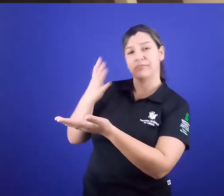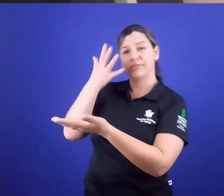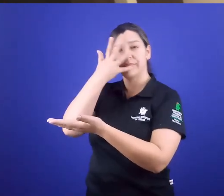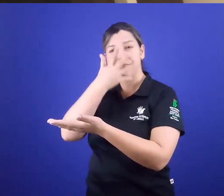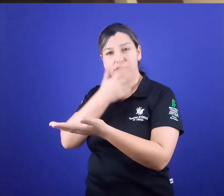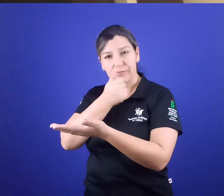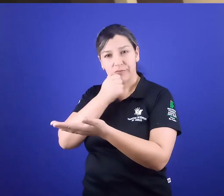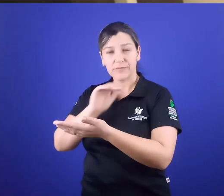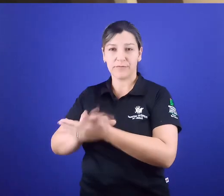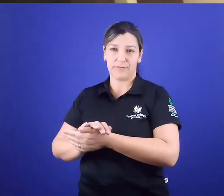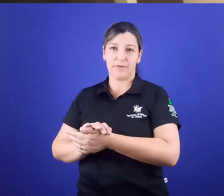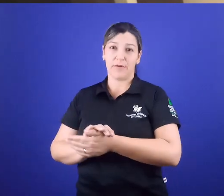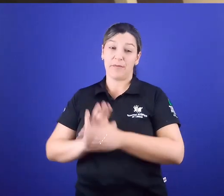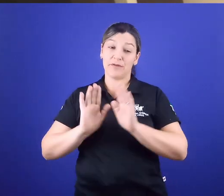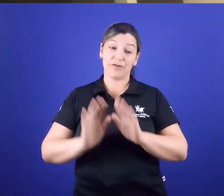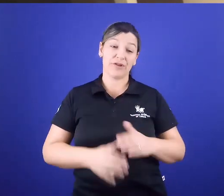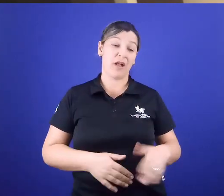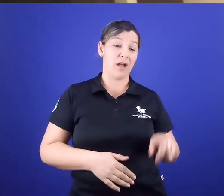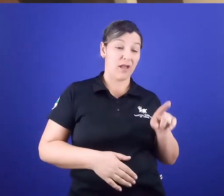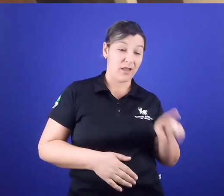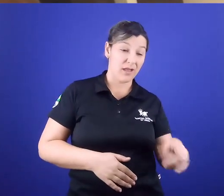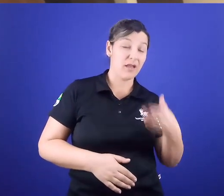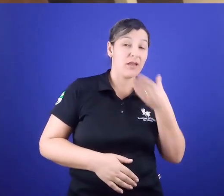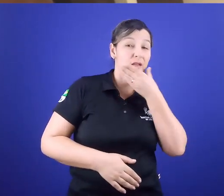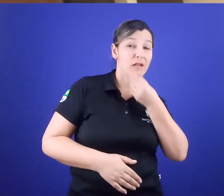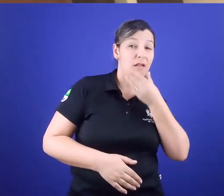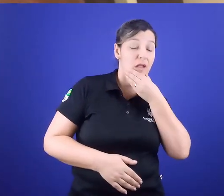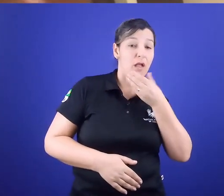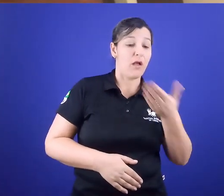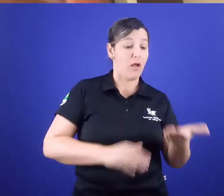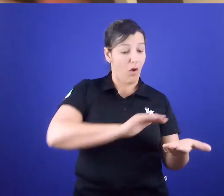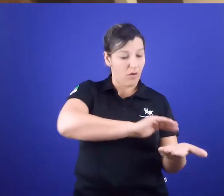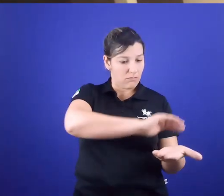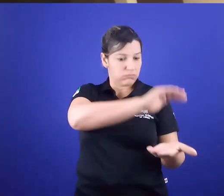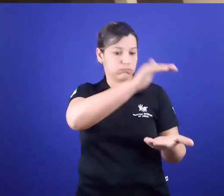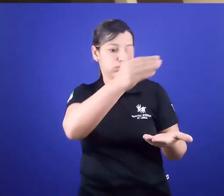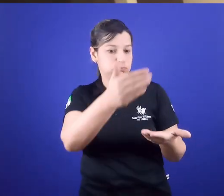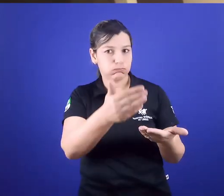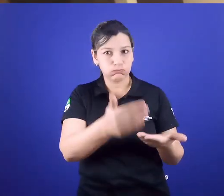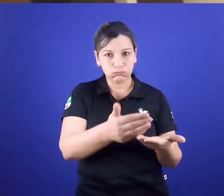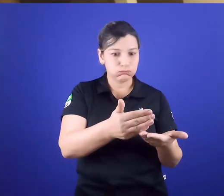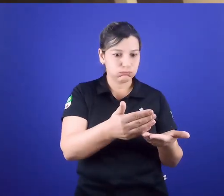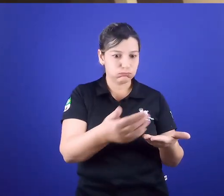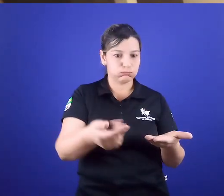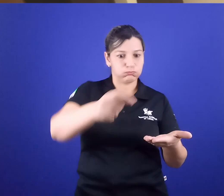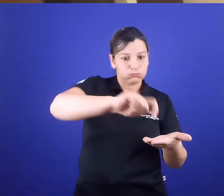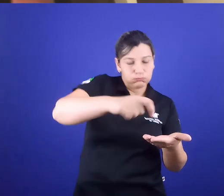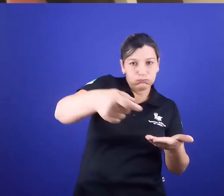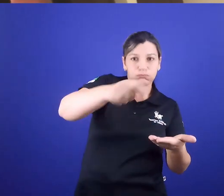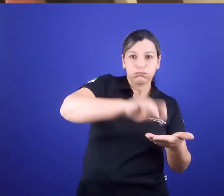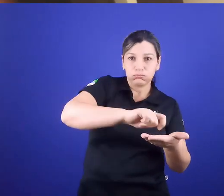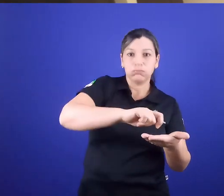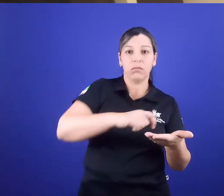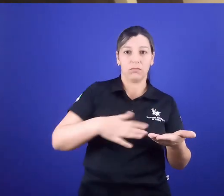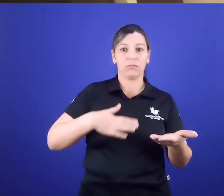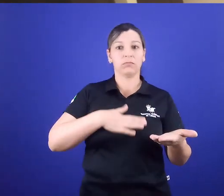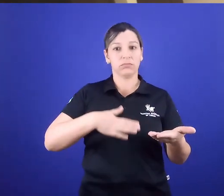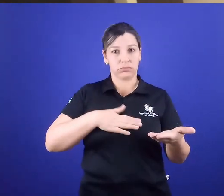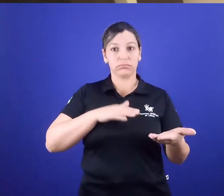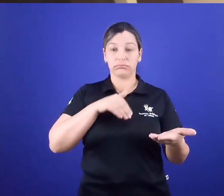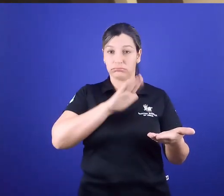quantidade, diferente do homem, por exemplo. Né, que já gosta de um prato que dá mais sustância, de quantidade, de um prato grande.